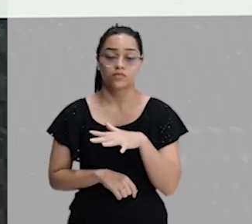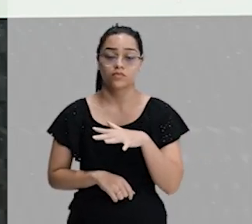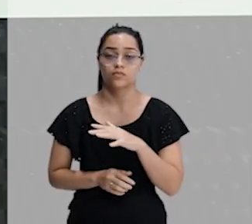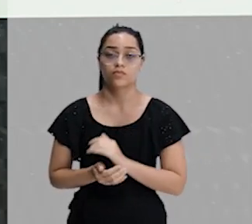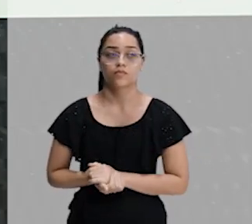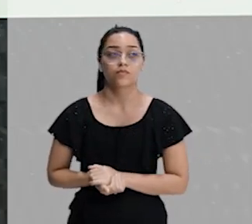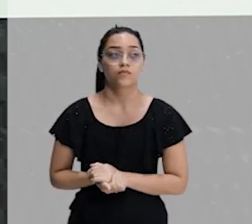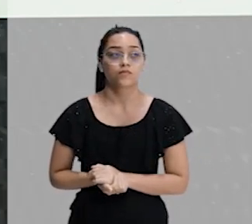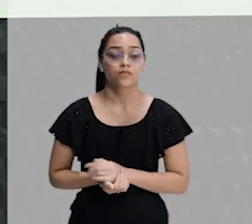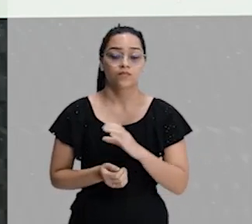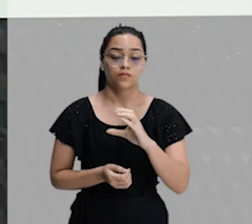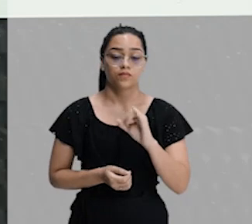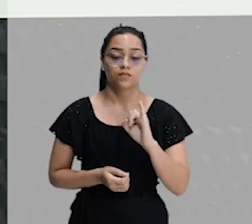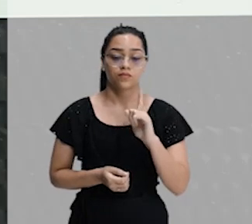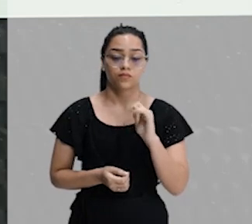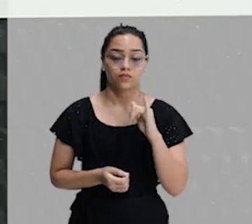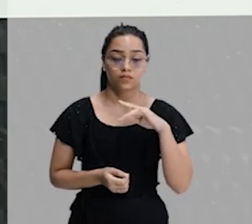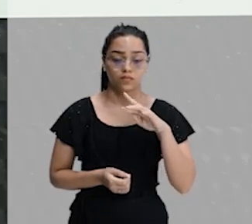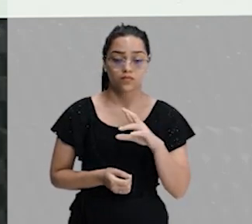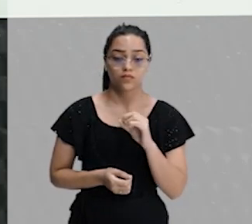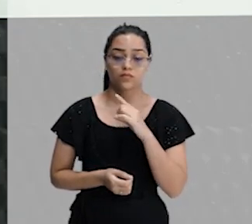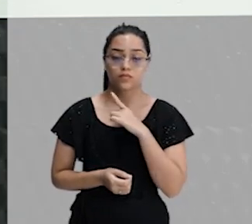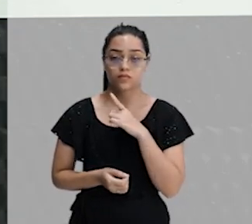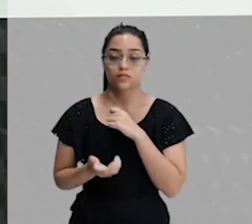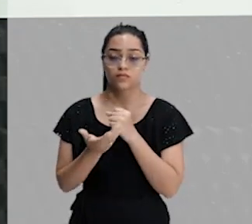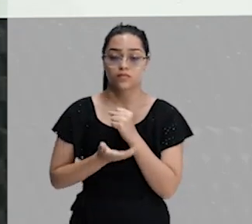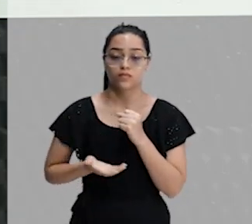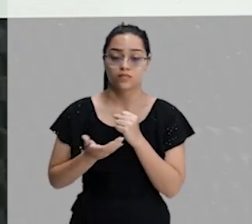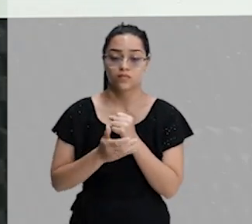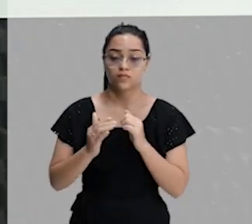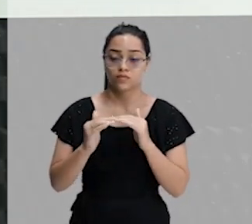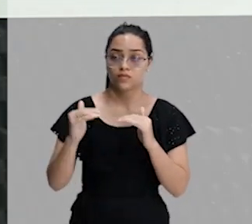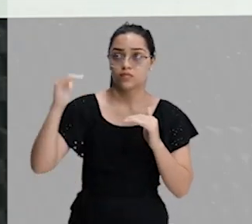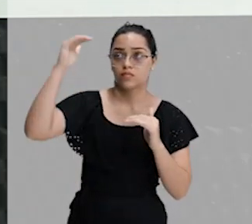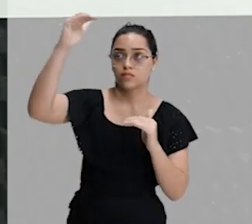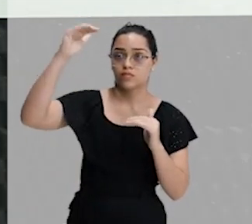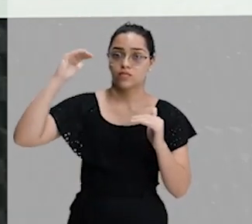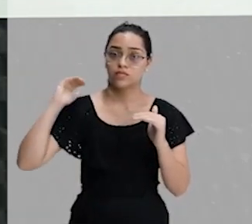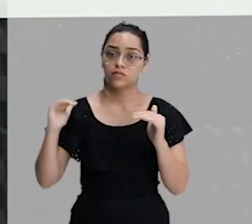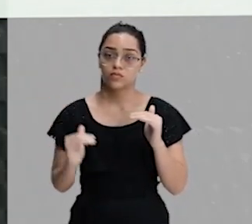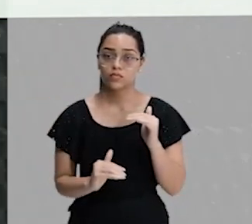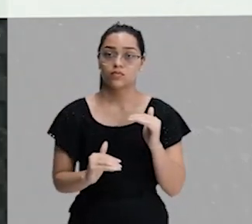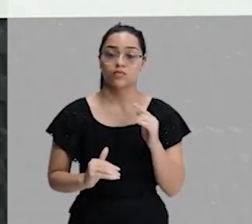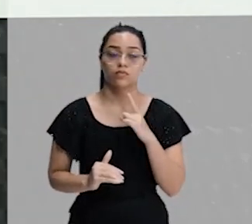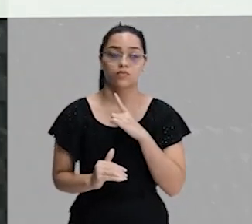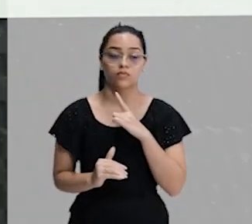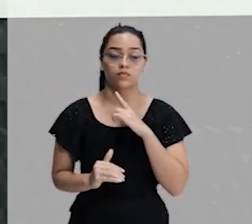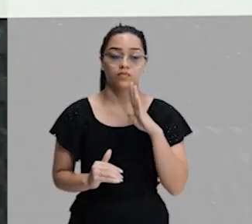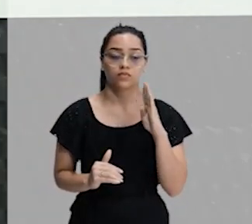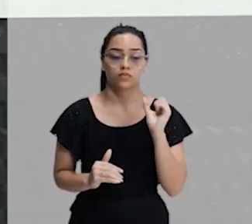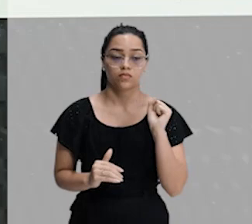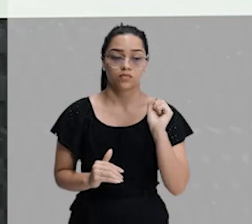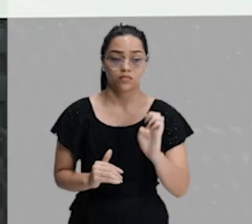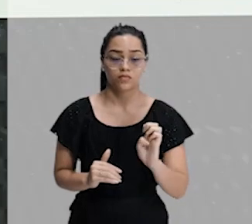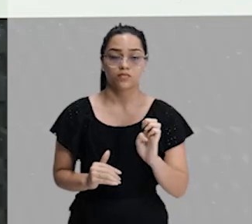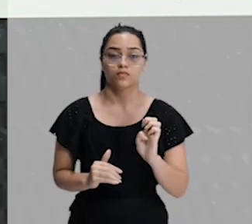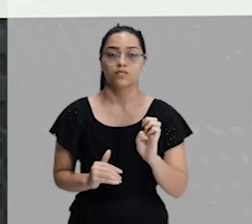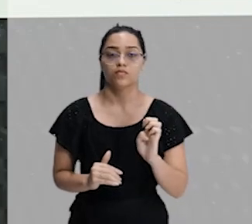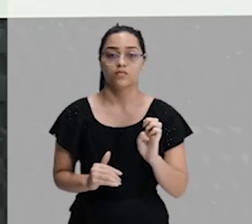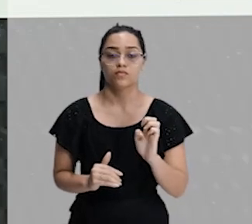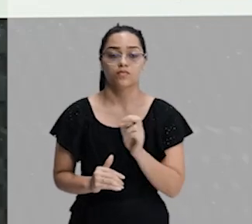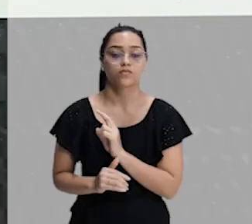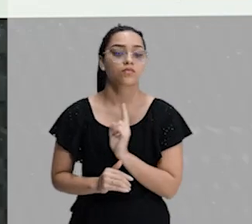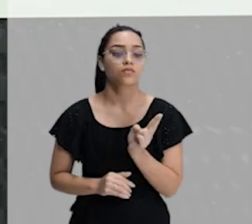só, pessoal, o cilindro ele tem uma base inferior e uma base superior, tá? Então, a área da base,